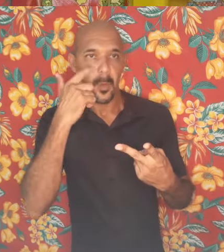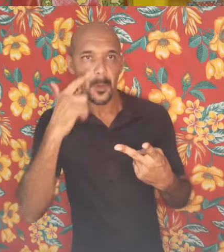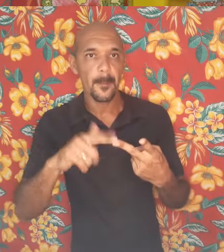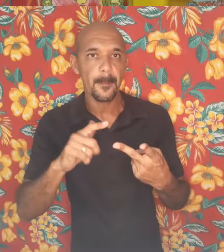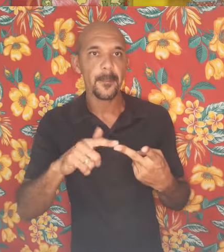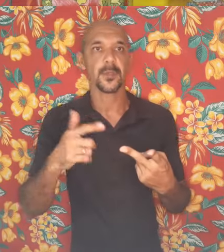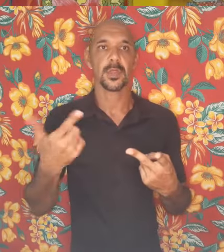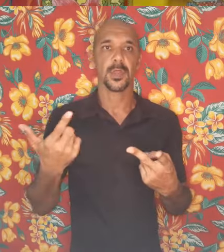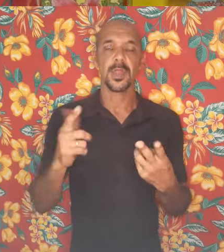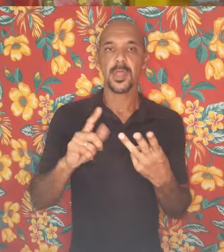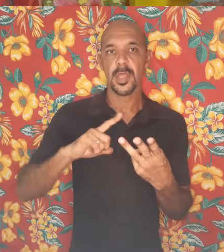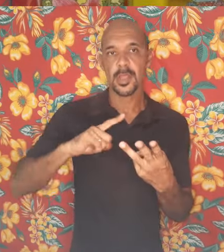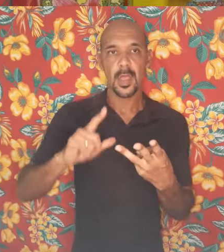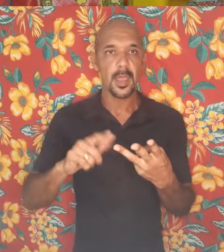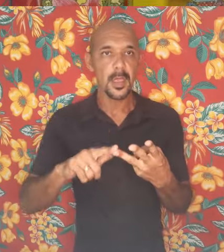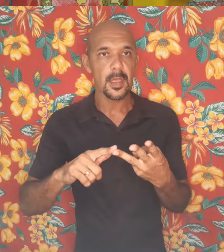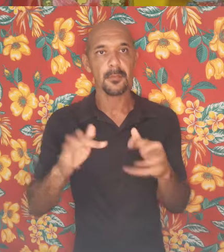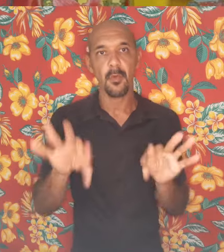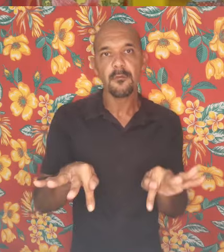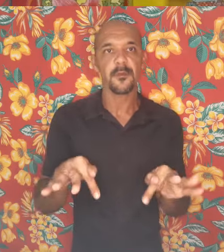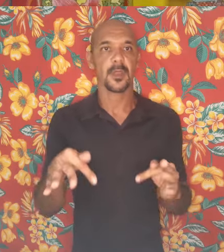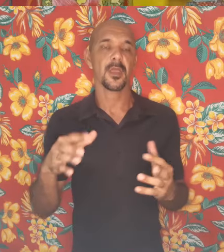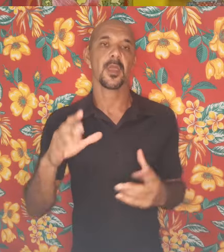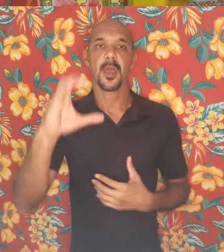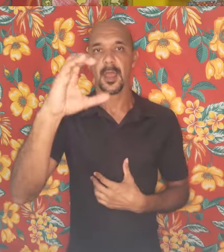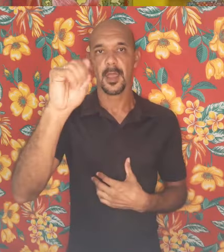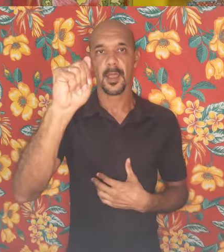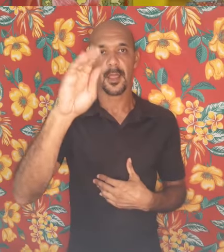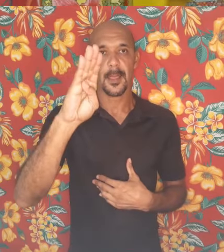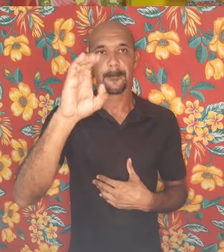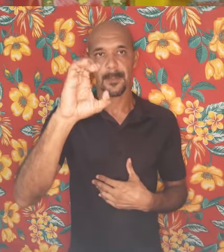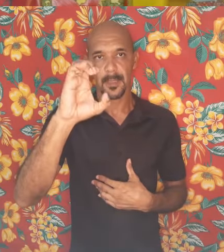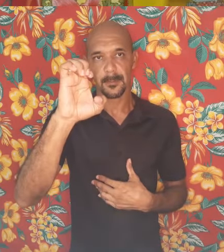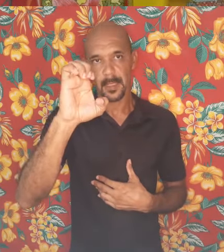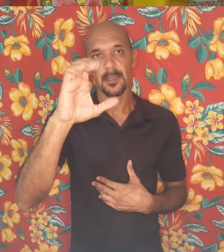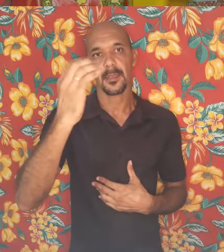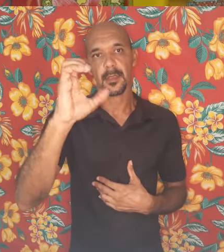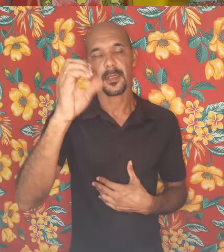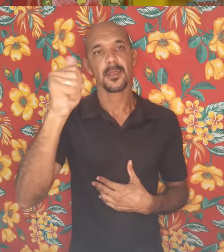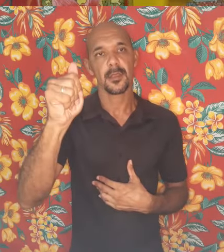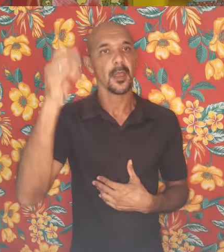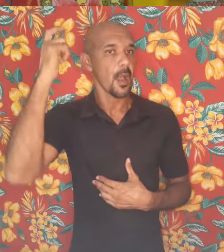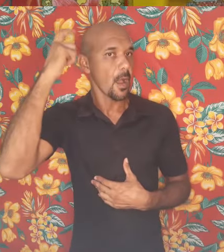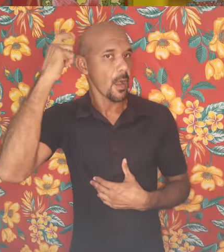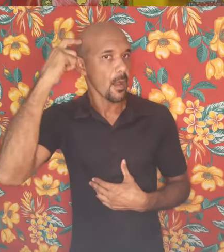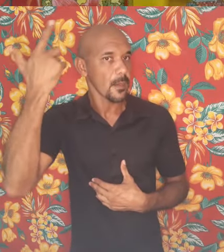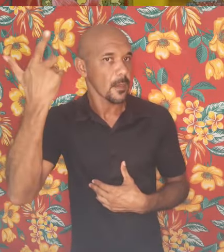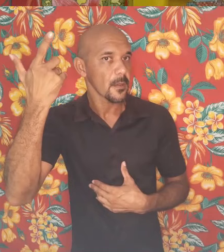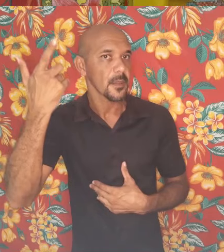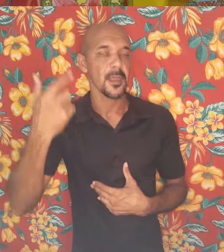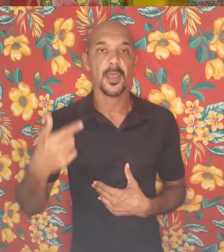cabeça, certo? O que é que eu vou fazer nesse momento? Eu vou remarcar o local do